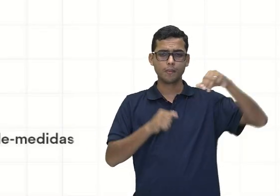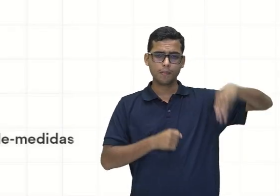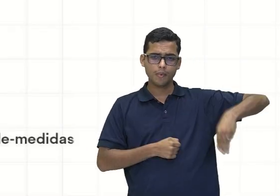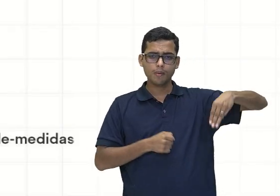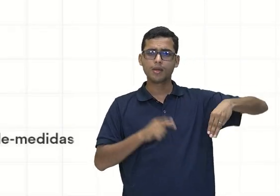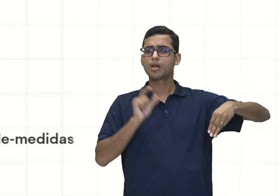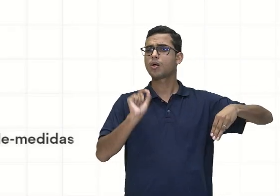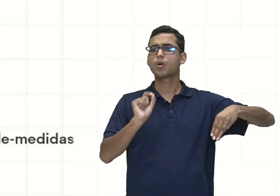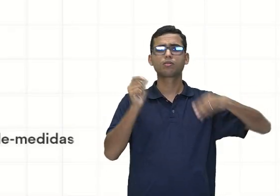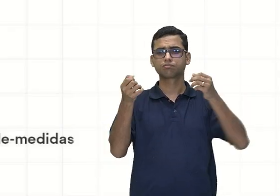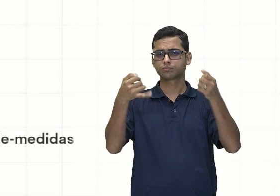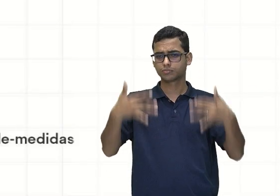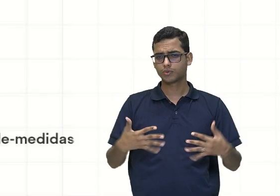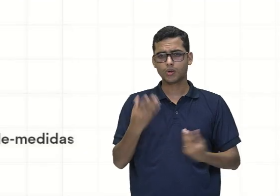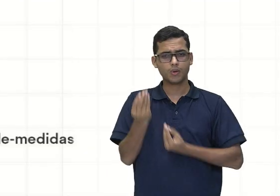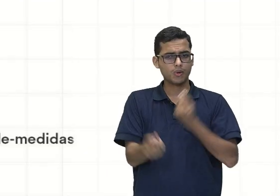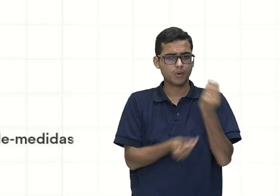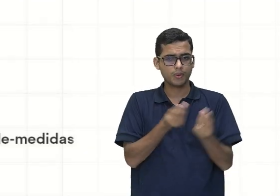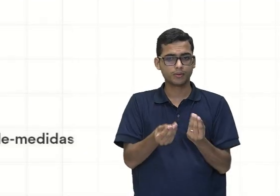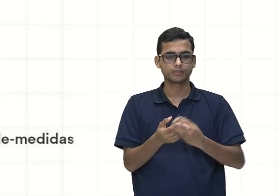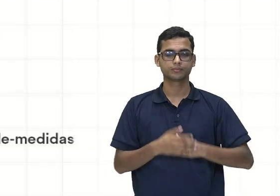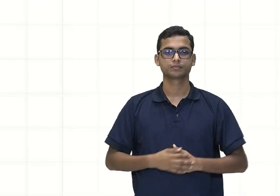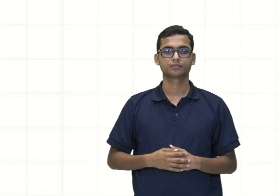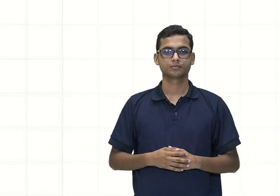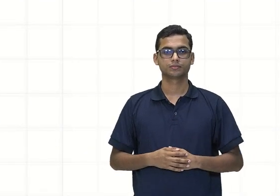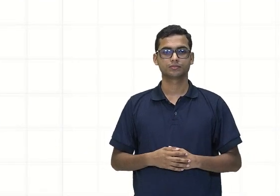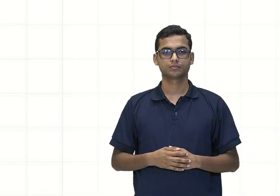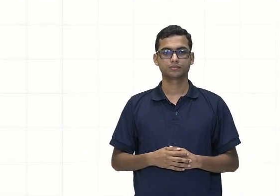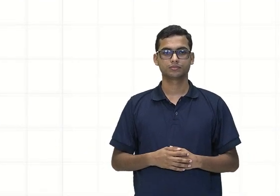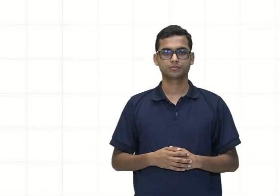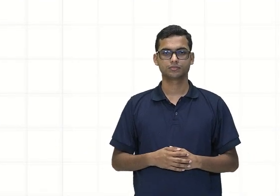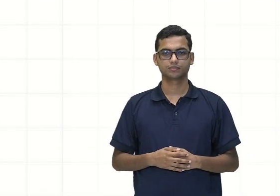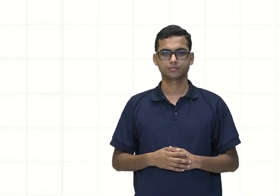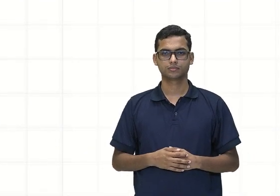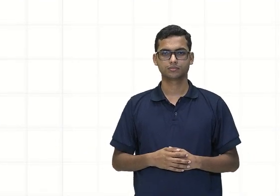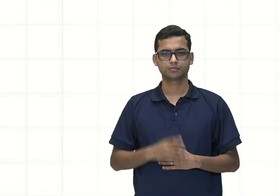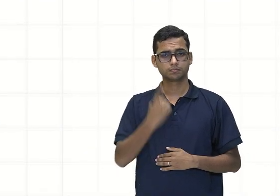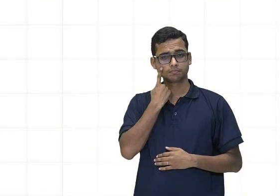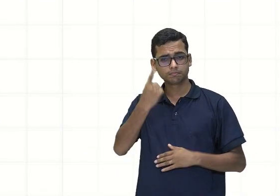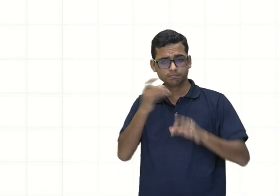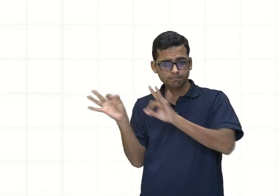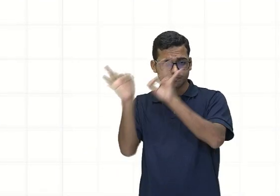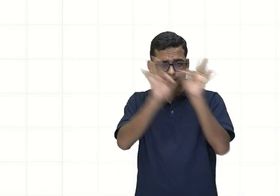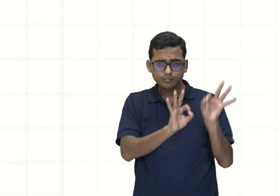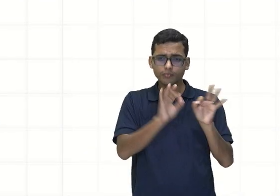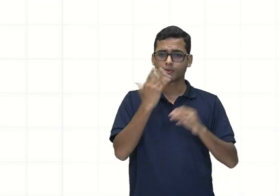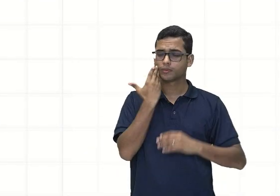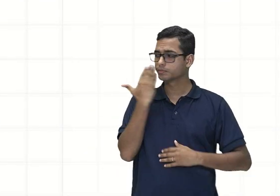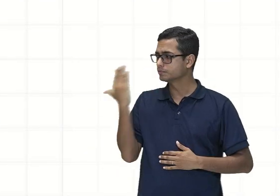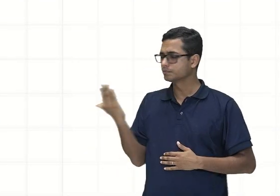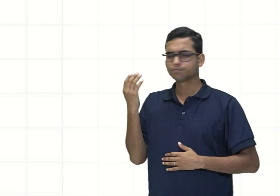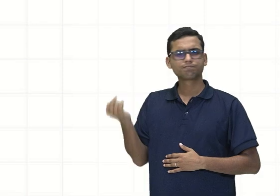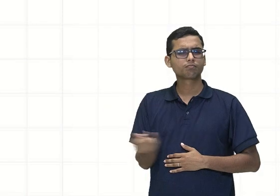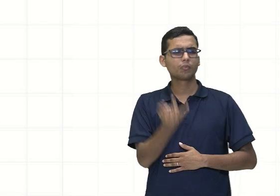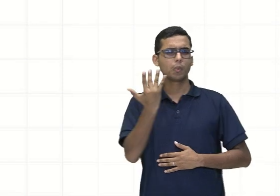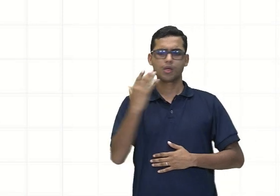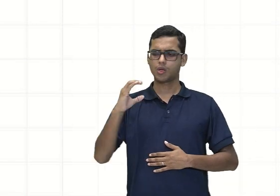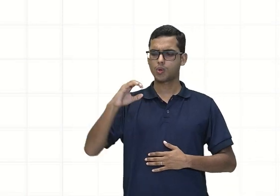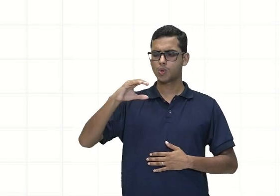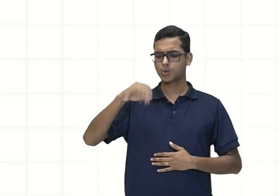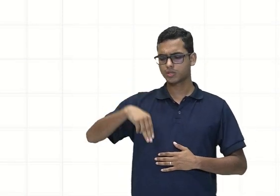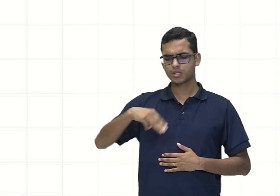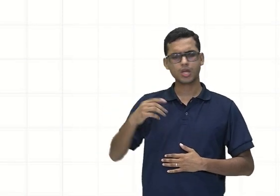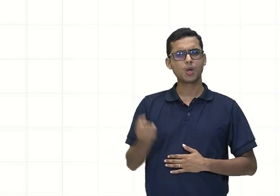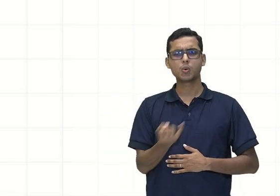faço isso? Vocês viram que agora há pouco, o que foi que eu falei para vocês? Quanto é que é 1 centímetro?